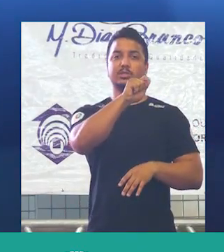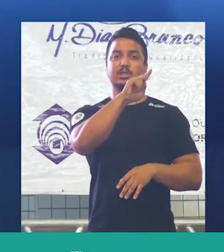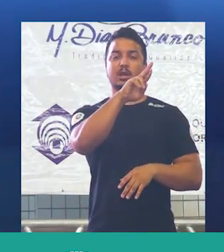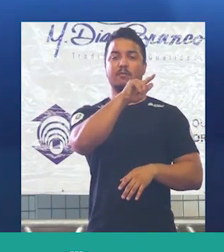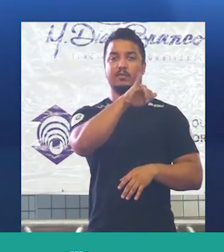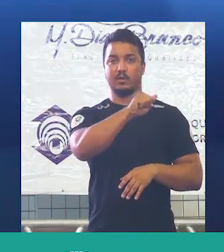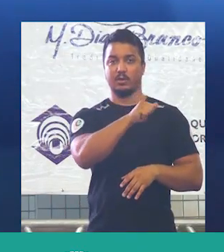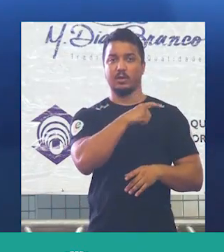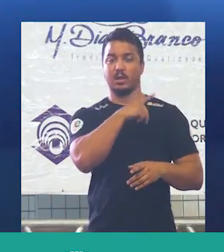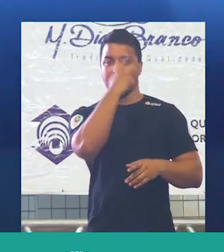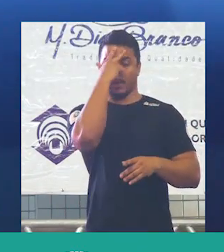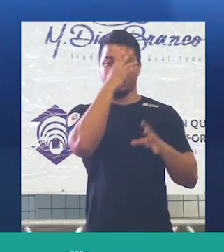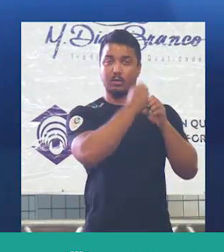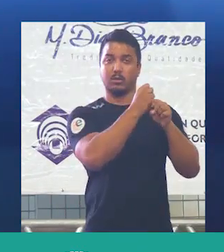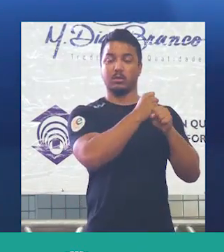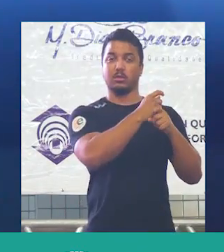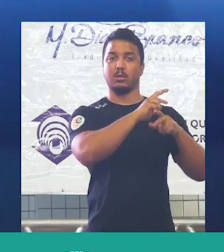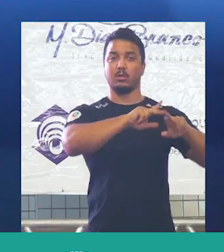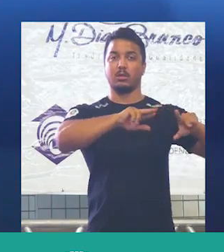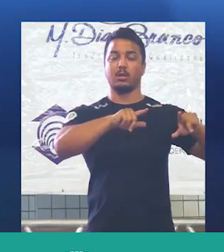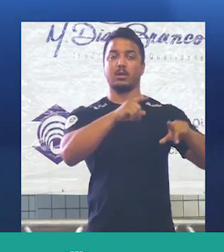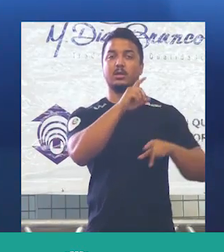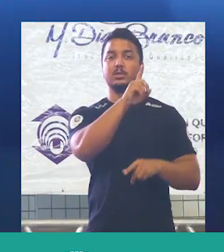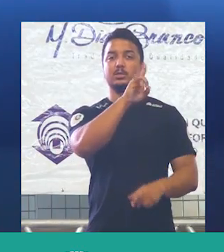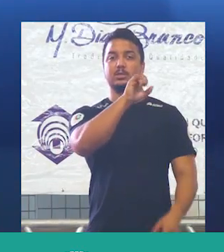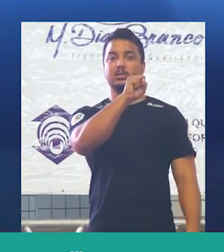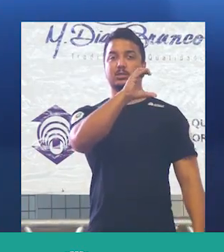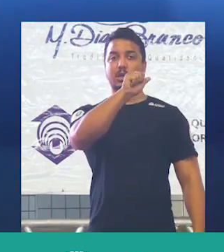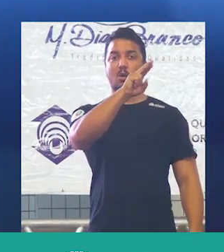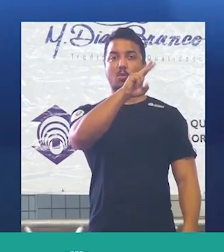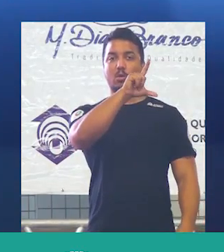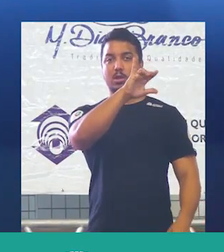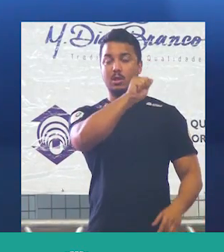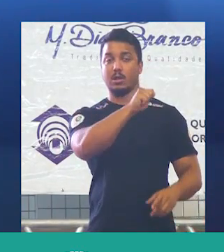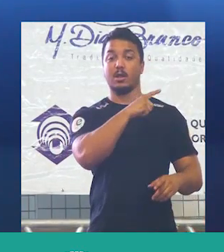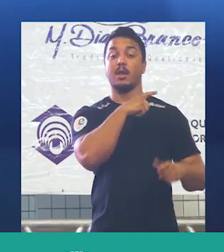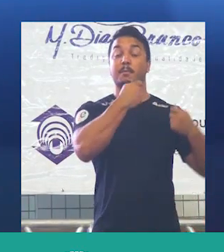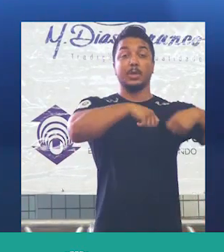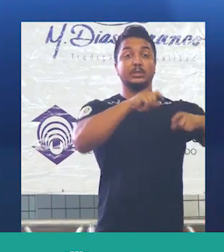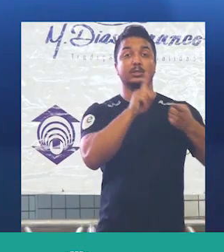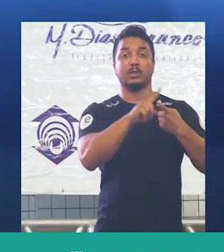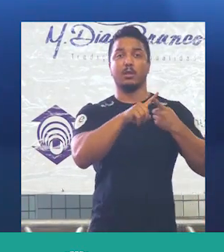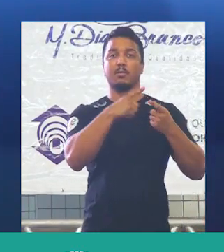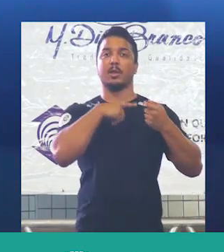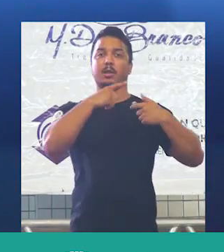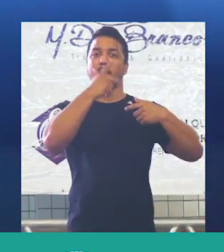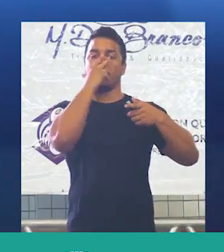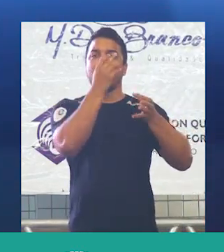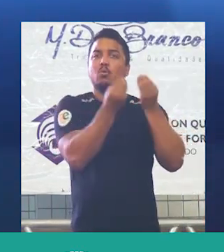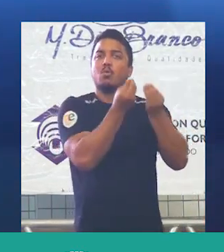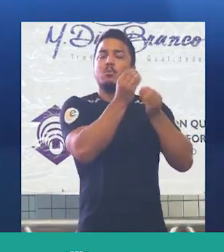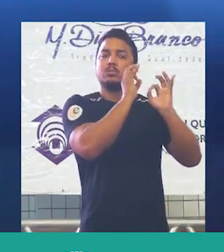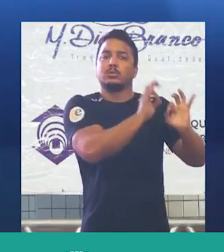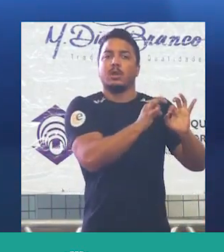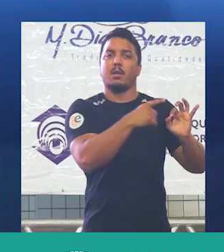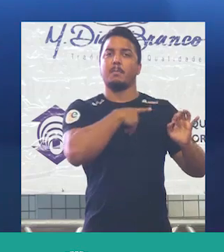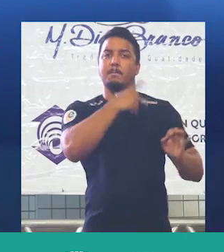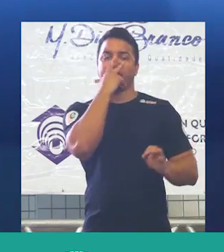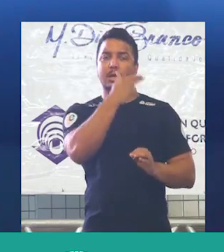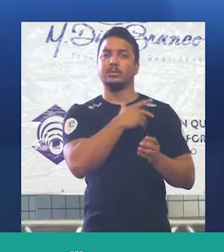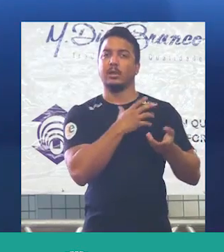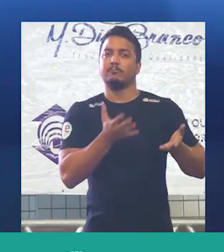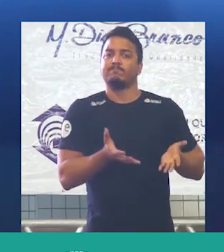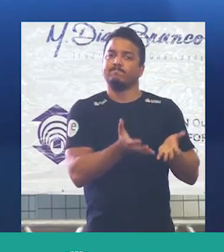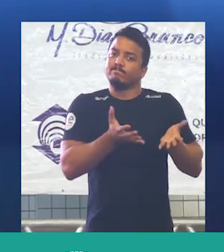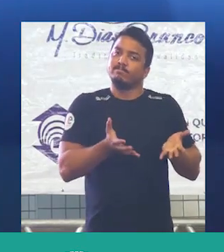pessoal que tem descalculia. Essas pessoas, elas têm que ter, obviamente, um handicap, né? Você tem que ter uma